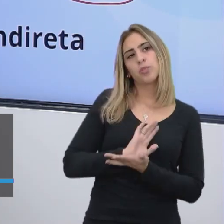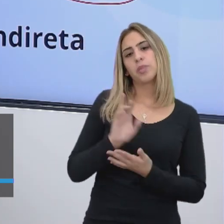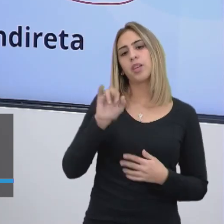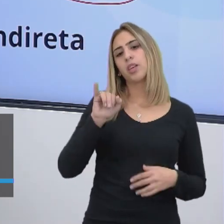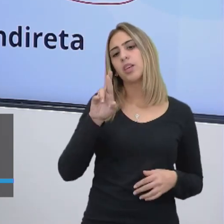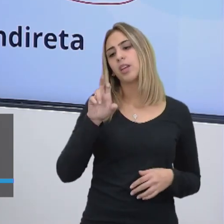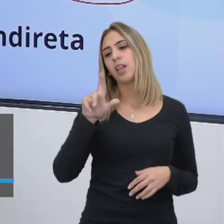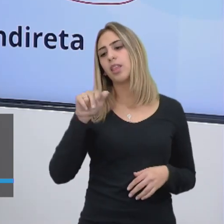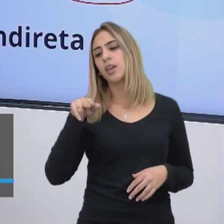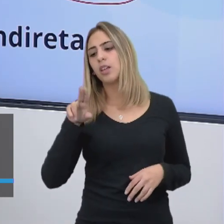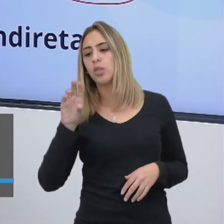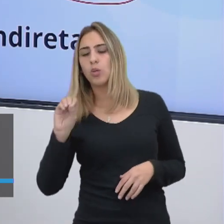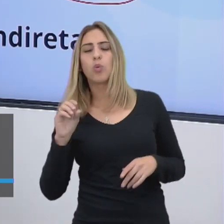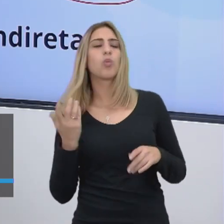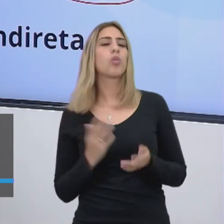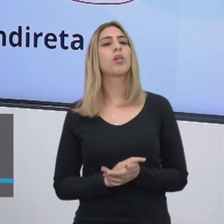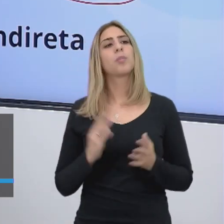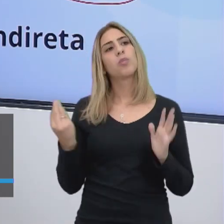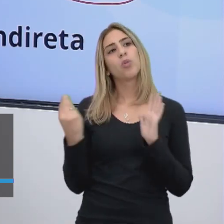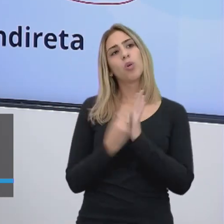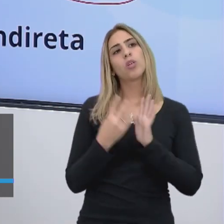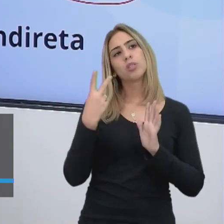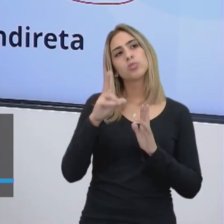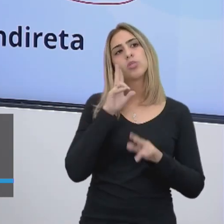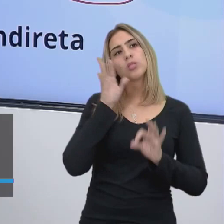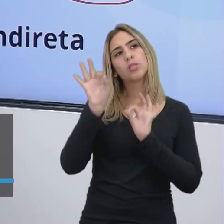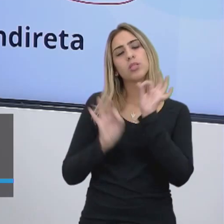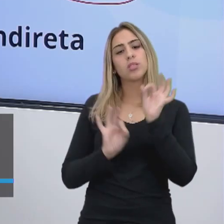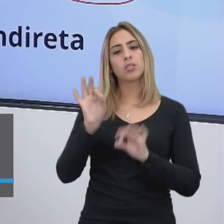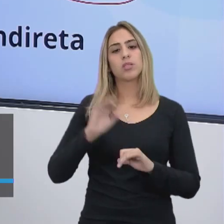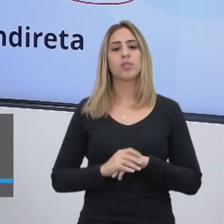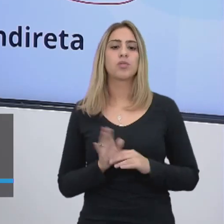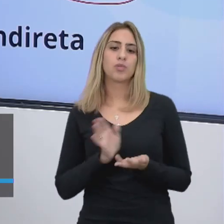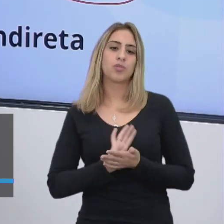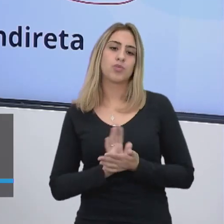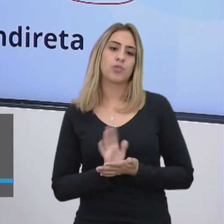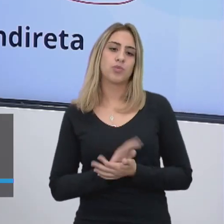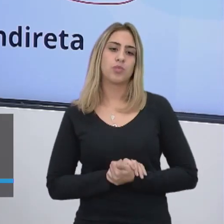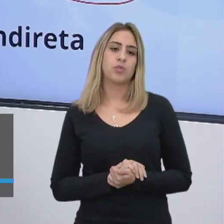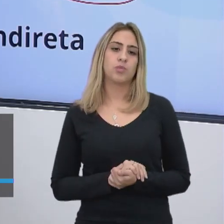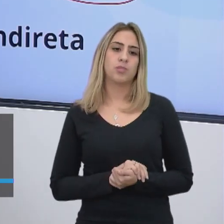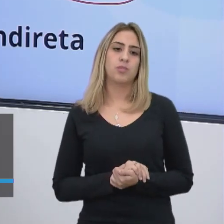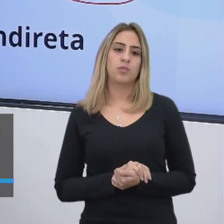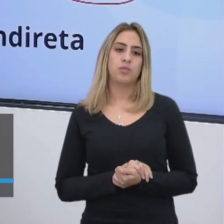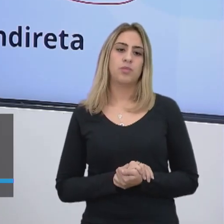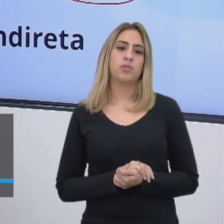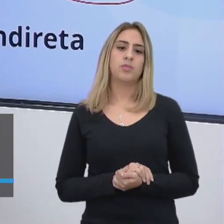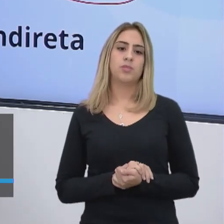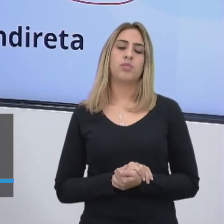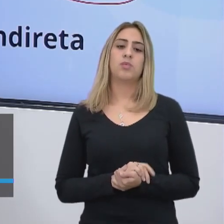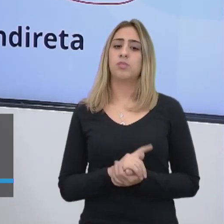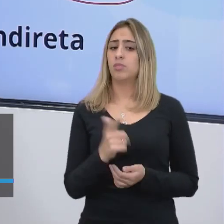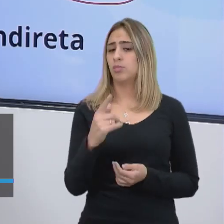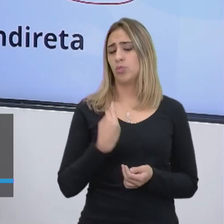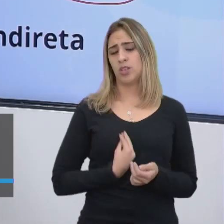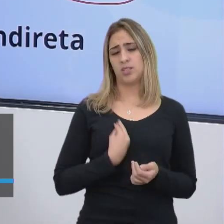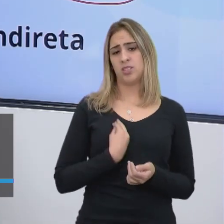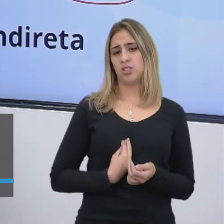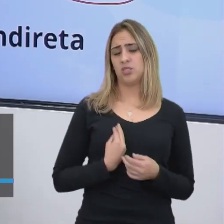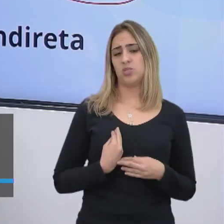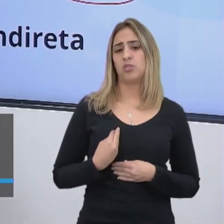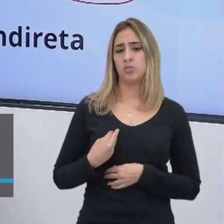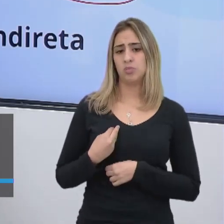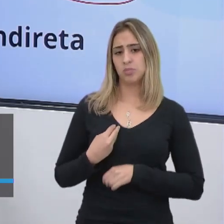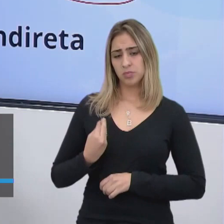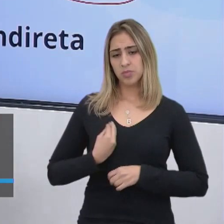iraniano e, por favor, coloque na sua programação um filme iraniano. Não existe. Existe